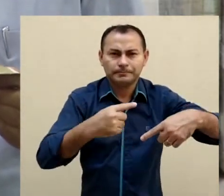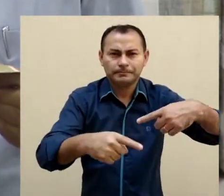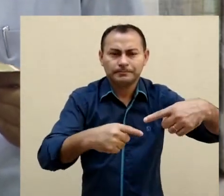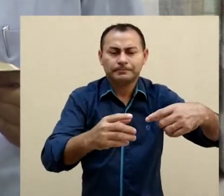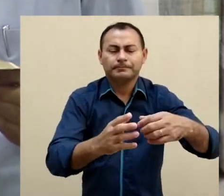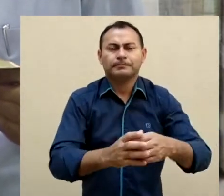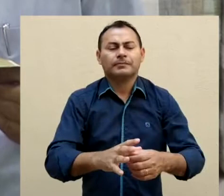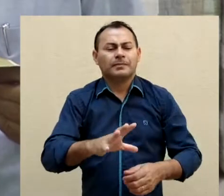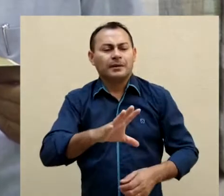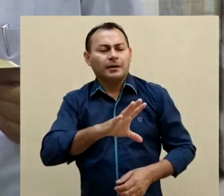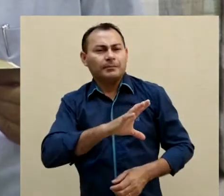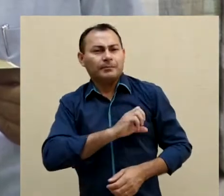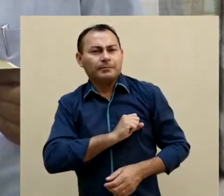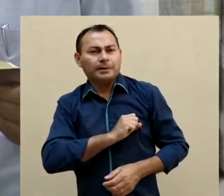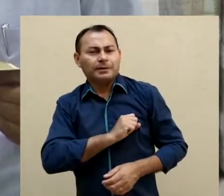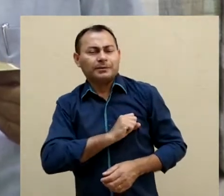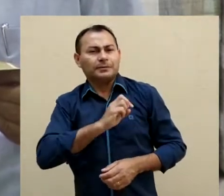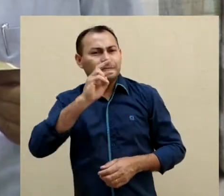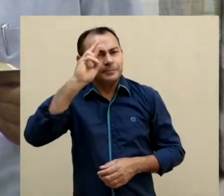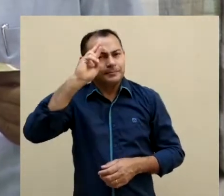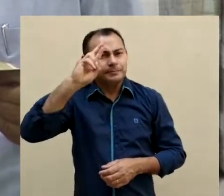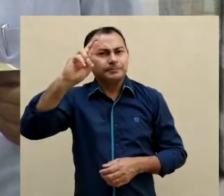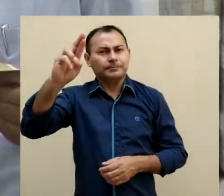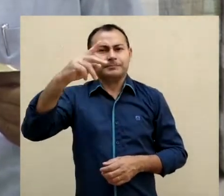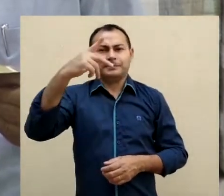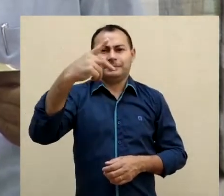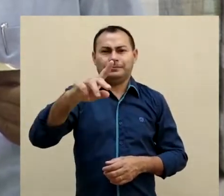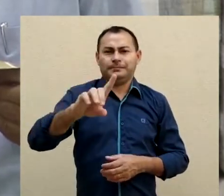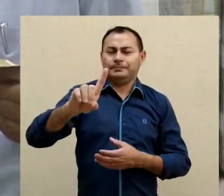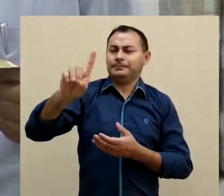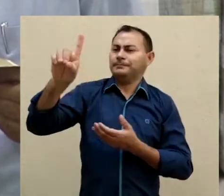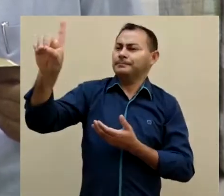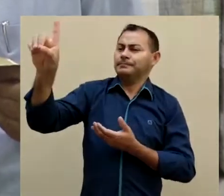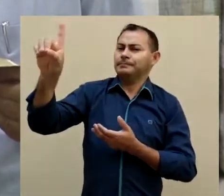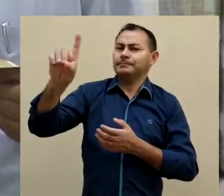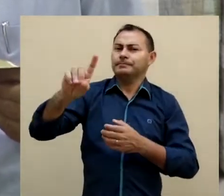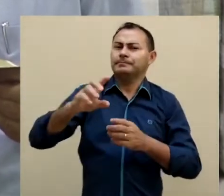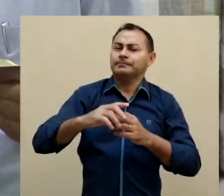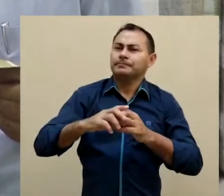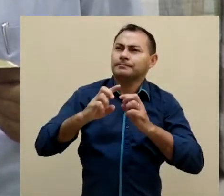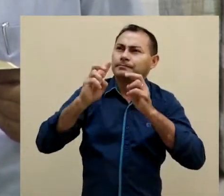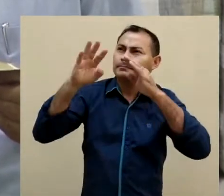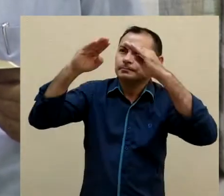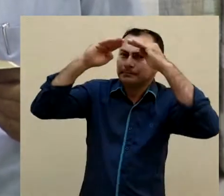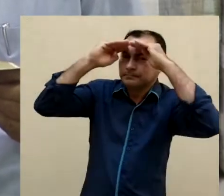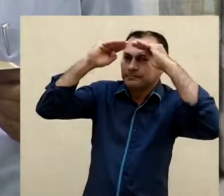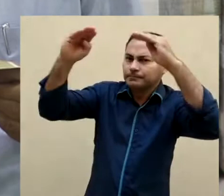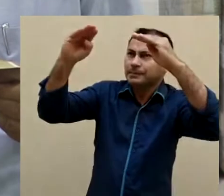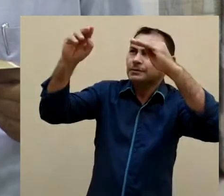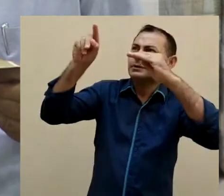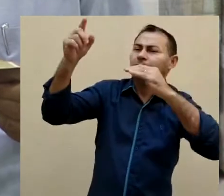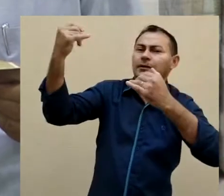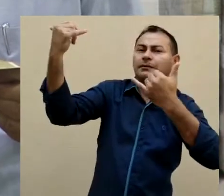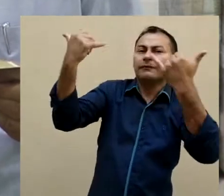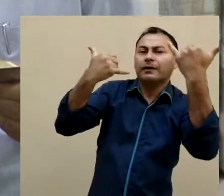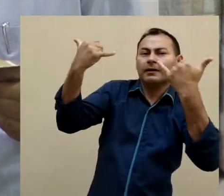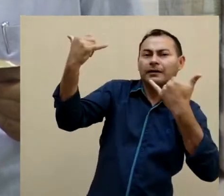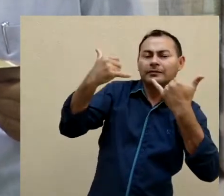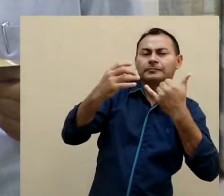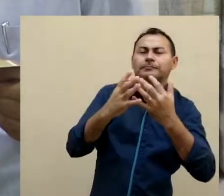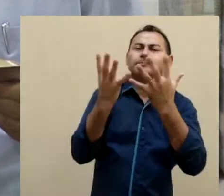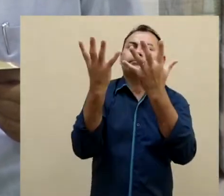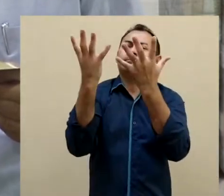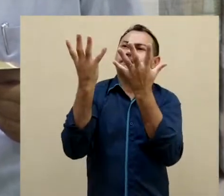descendência, amando ao Senhor teu Deus, dando ouvido à sua voz